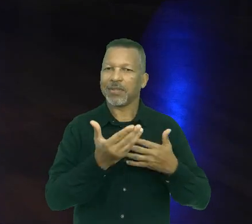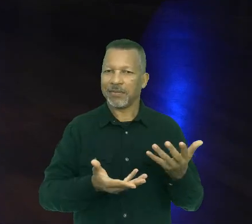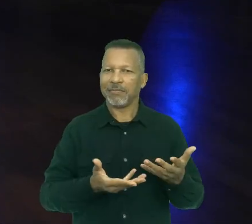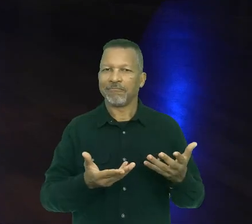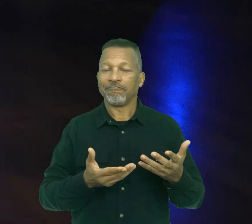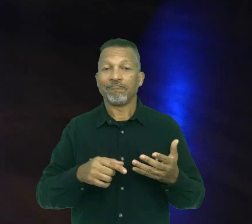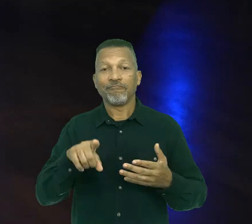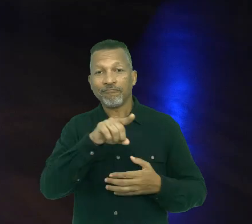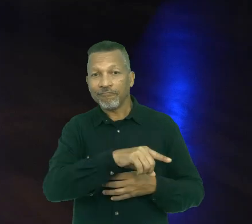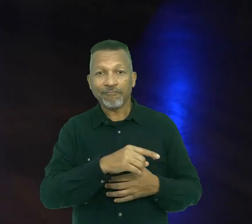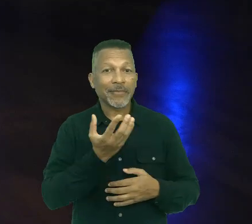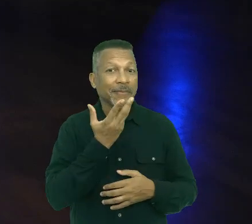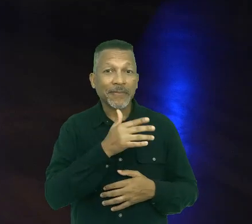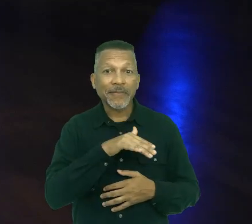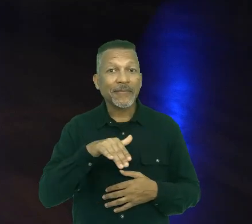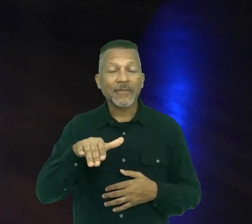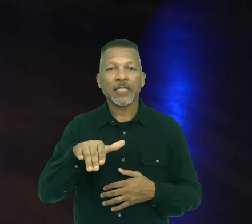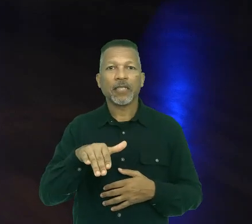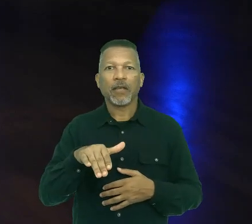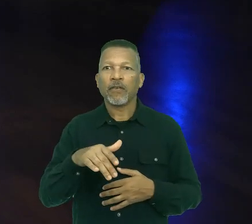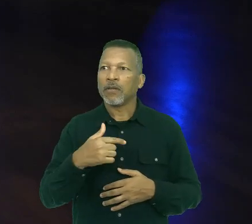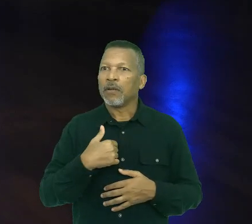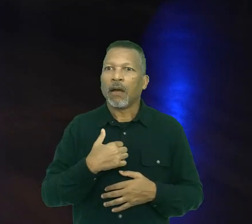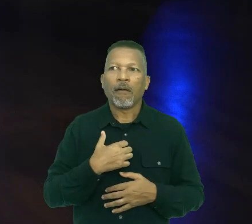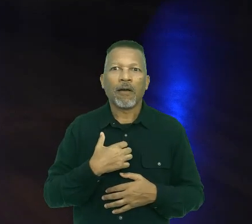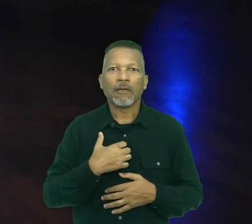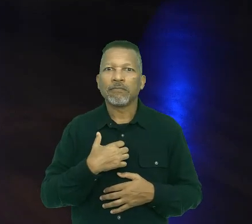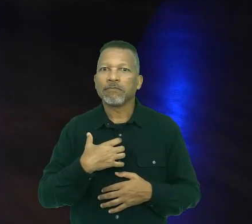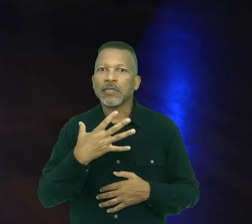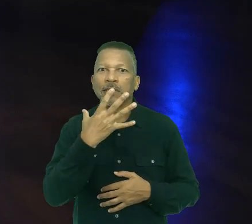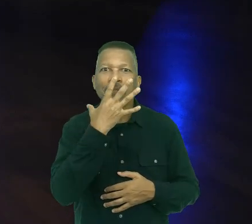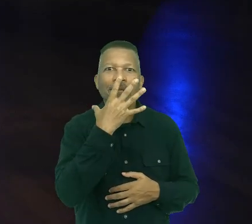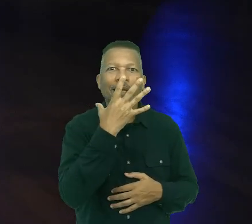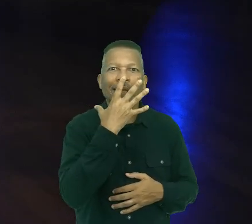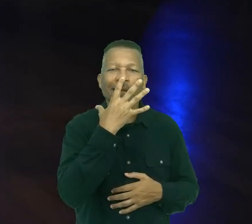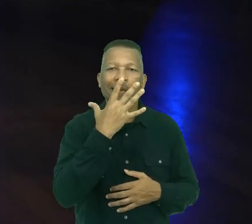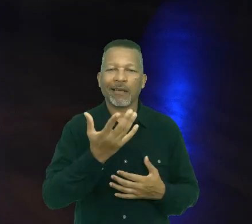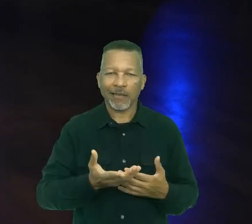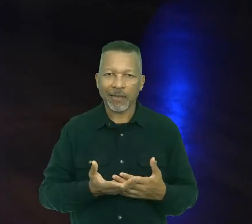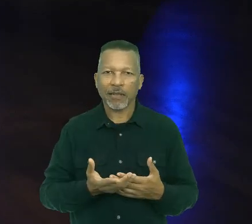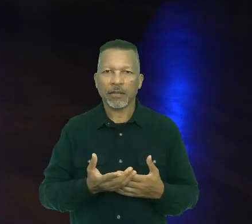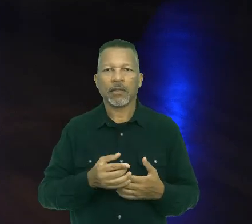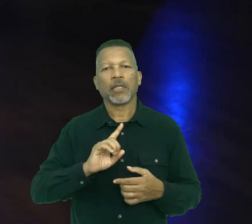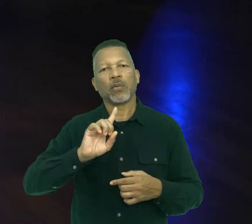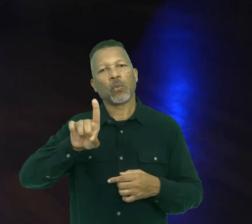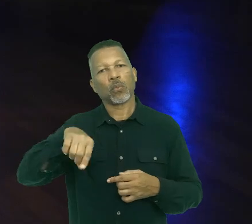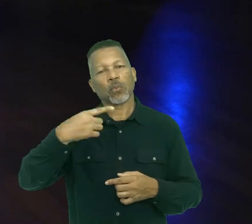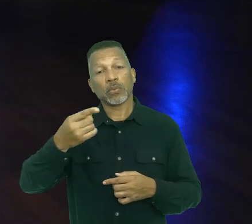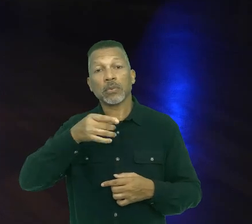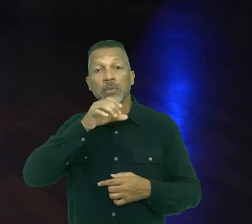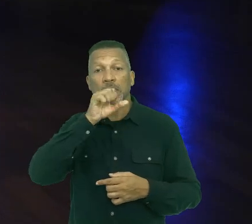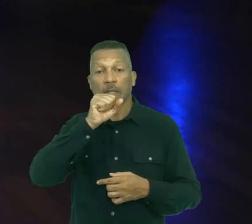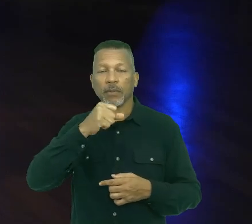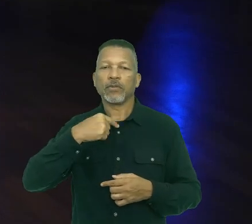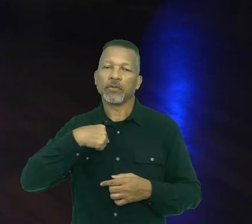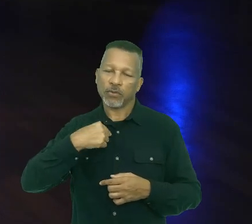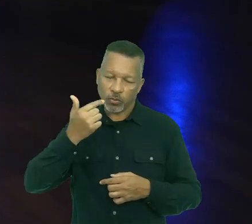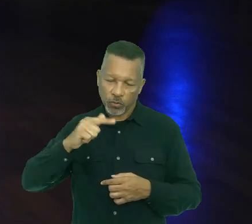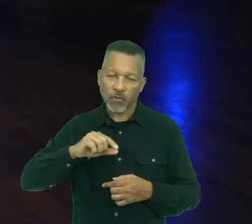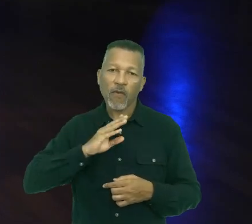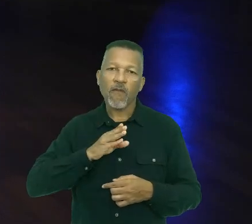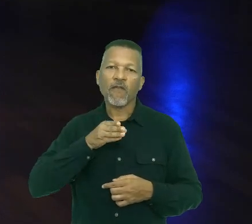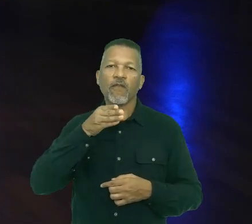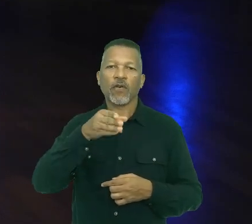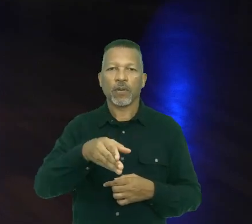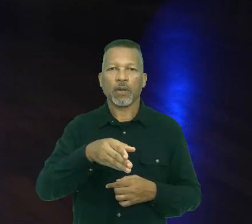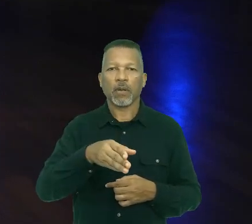bonito. E eu fiquei enlouquecido com aquilo. E no outro sábado, eu fui.